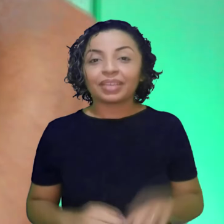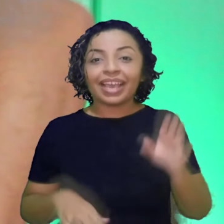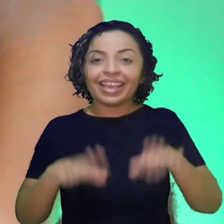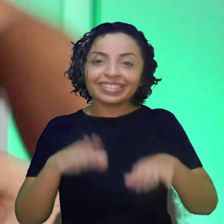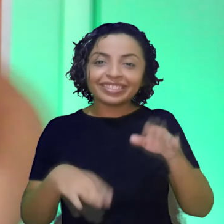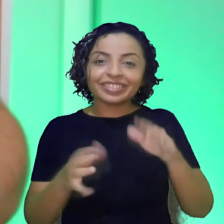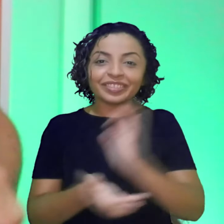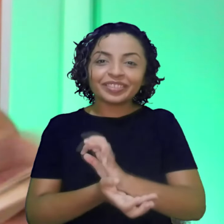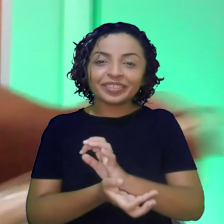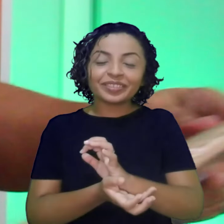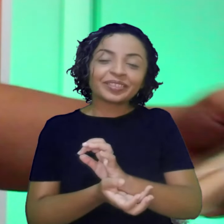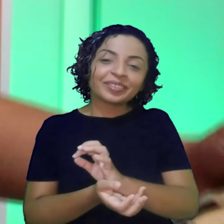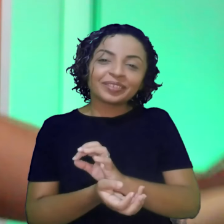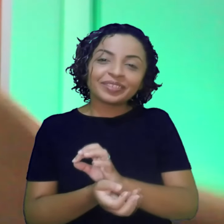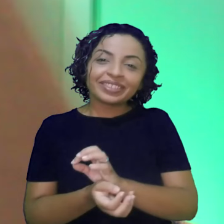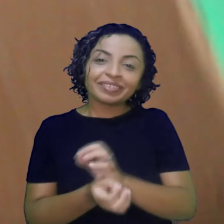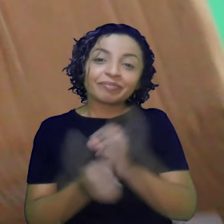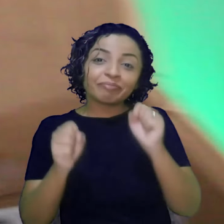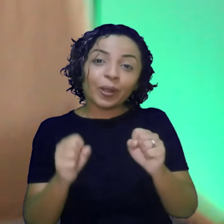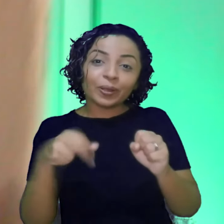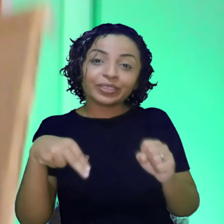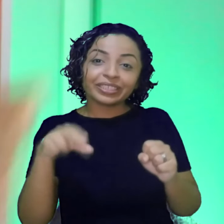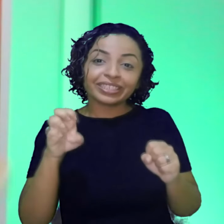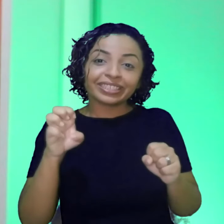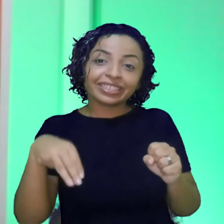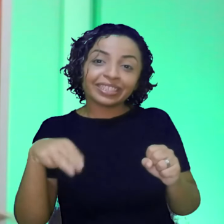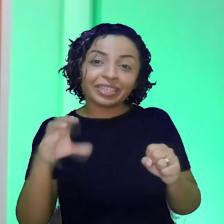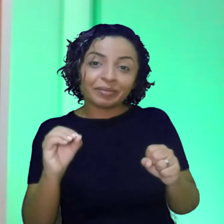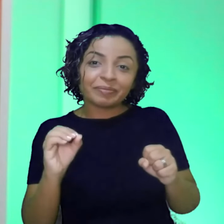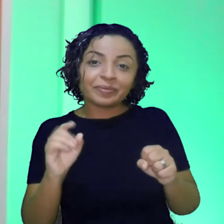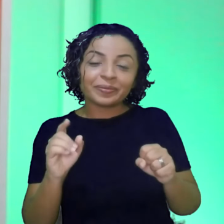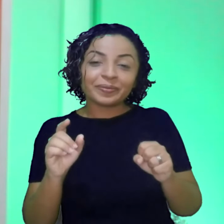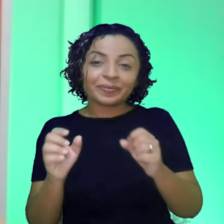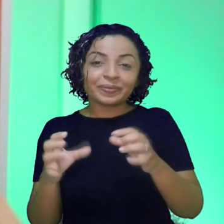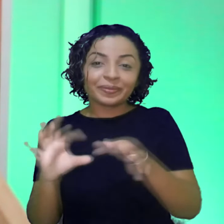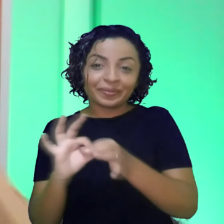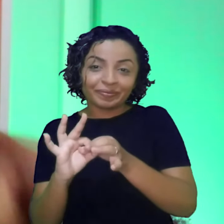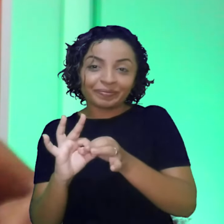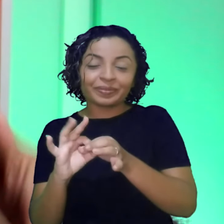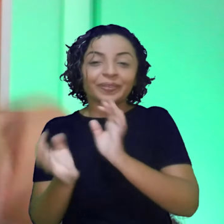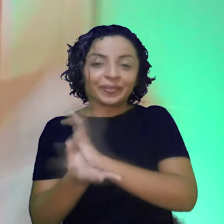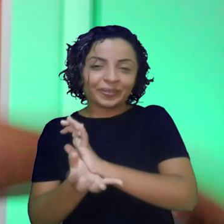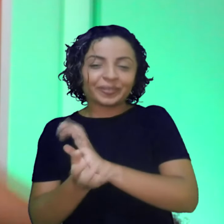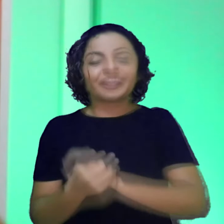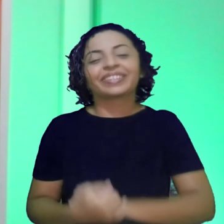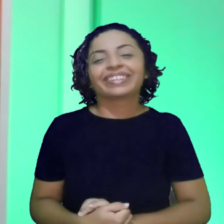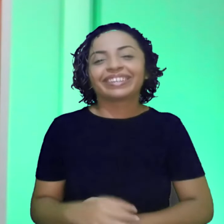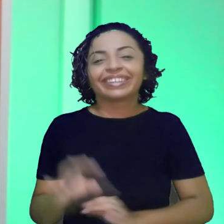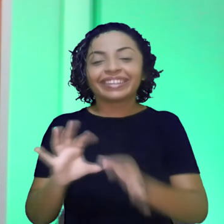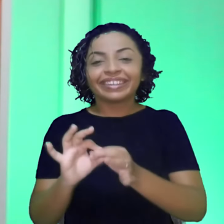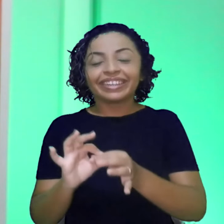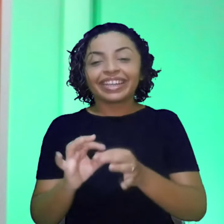Às vezes a Autêntica pode ser Nemo também, geralmente é. É isso mesmo. É um quadrinho da